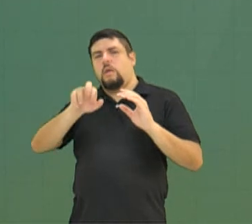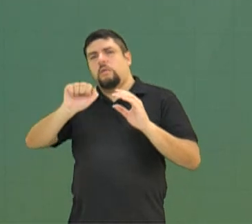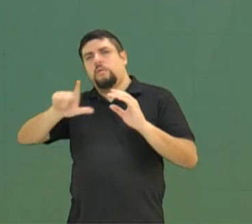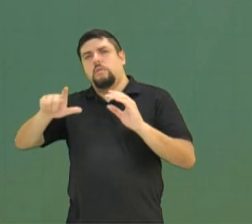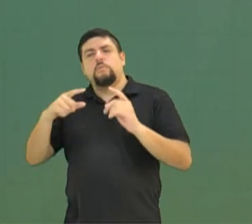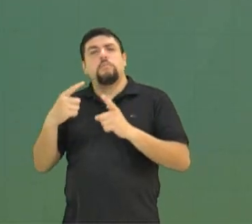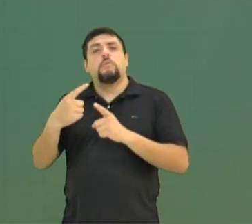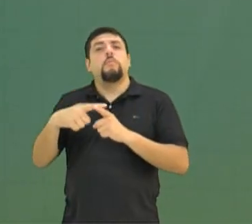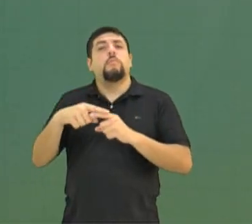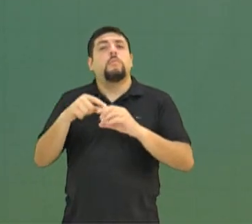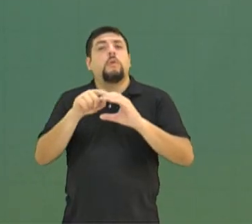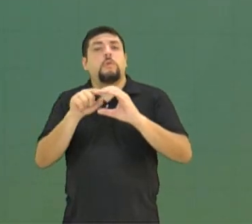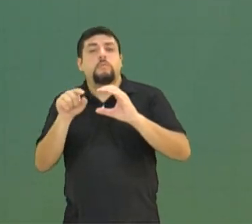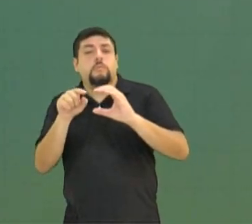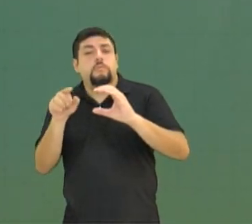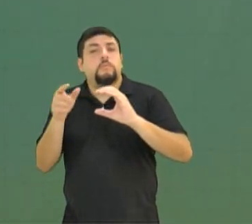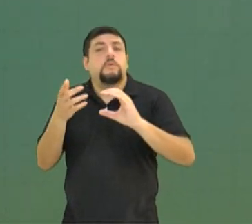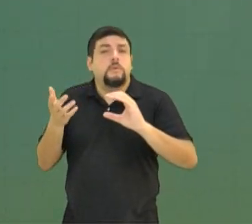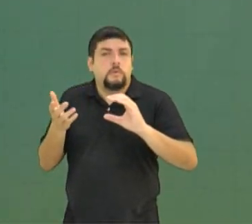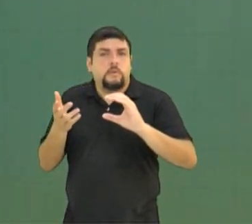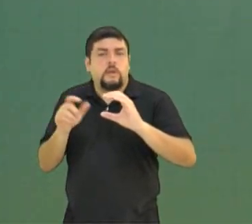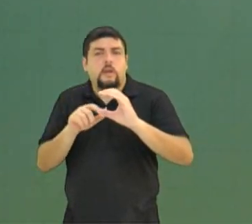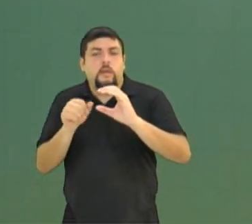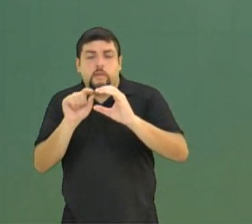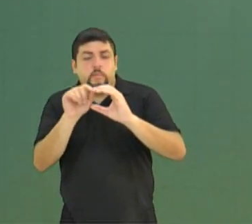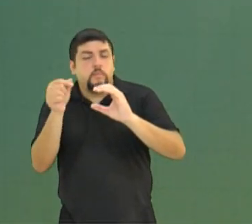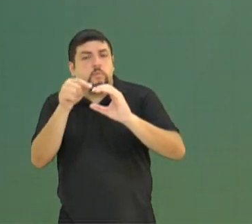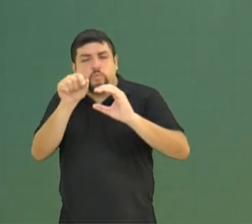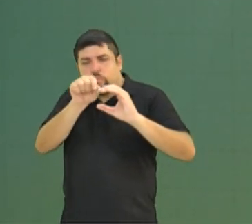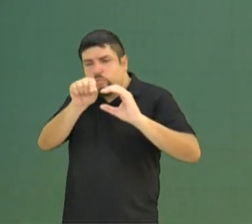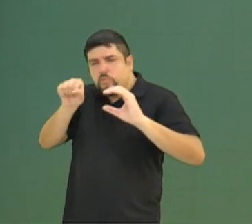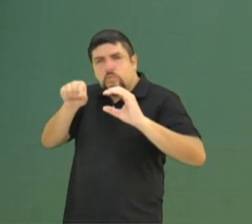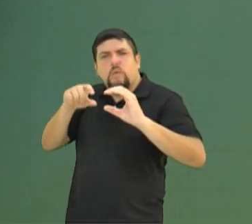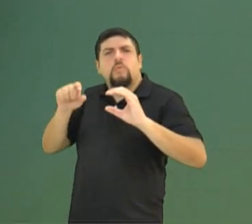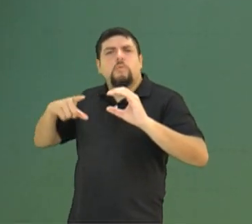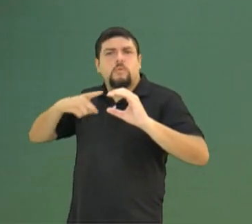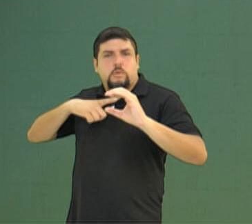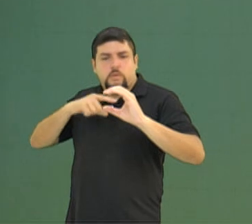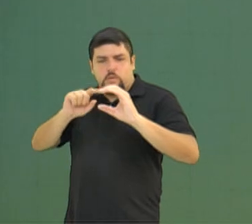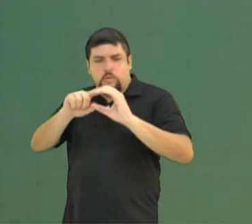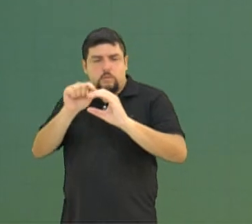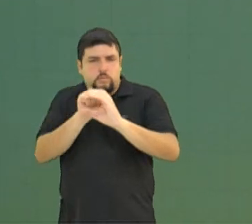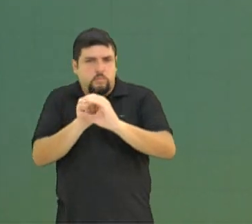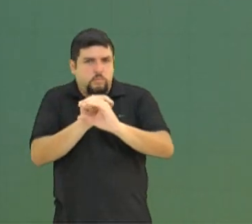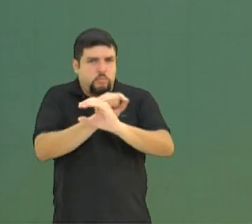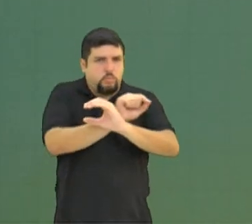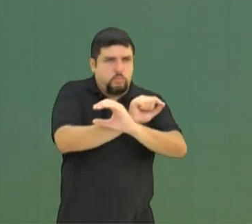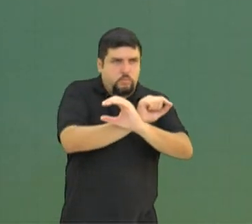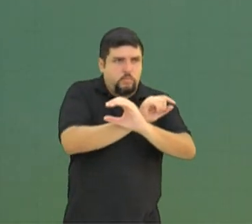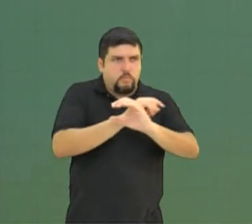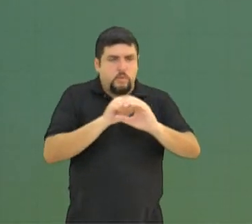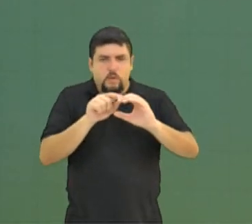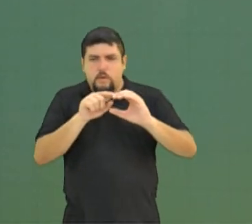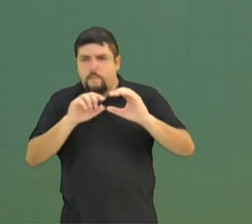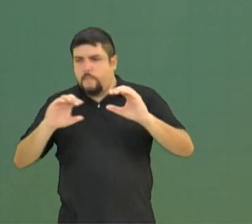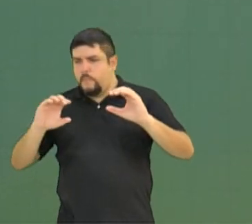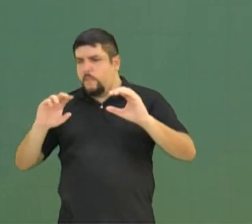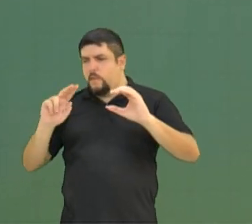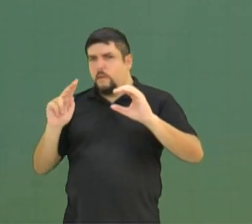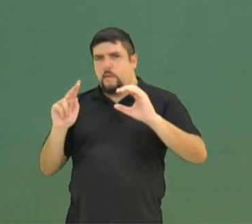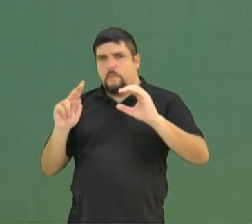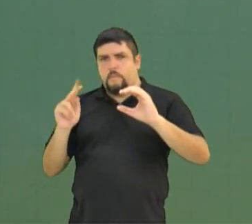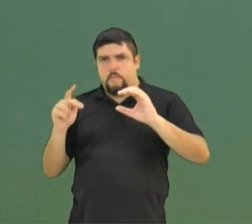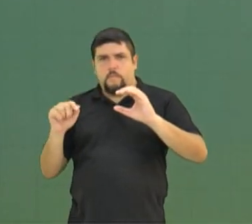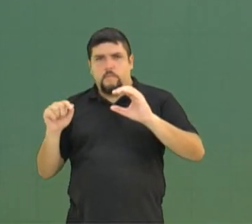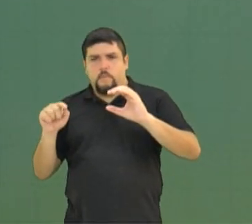Porque eu sou um bolinho de arroz. Não, não é. Aqui, galera, ó, esse lado é